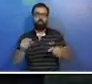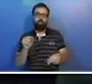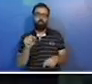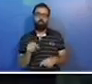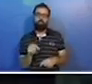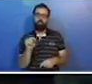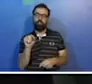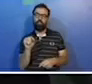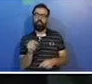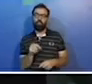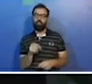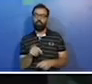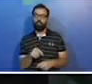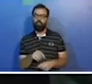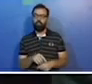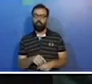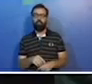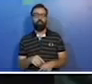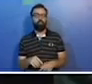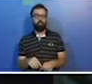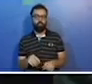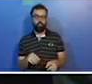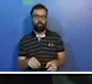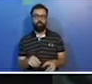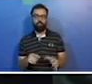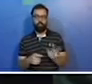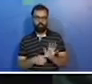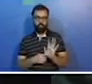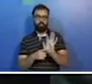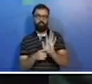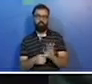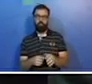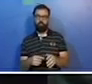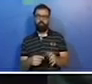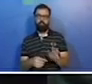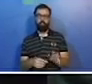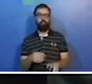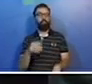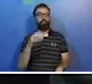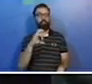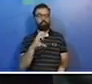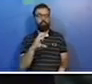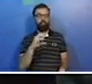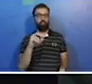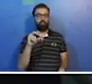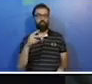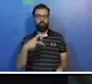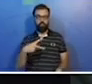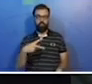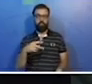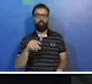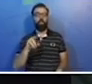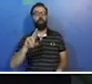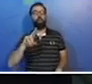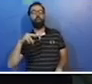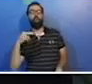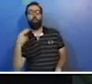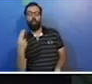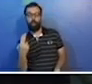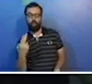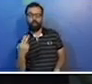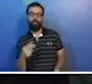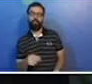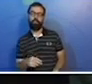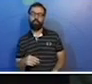gavião. O gavião, ó, aparece na coluna do consumidor secundário e ele também aparece